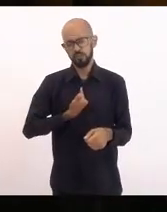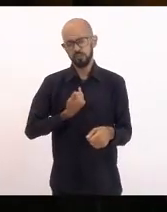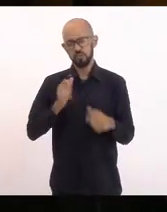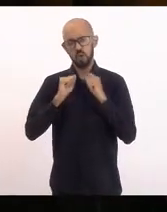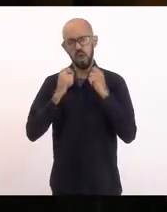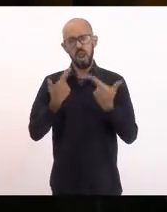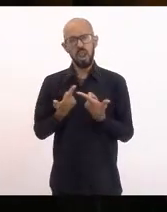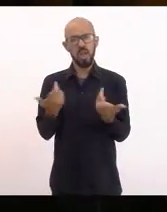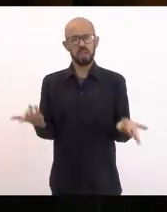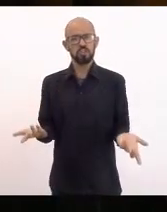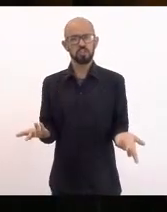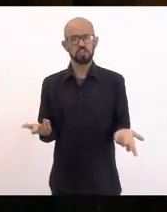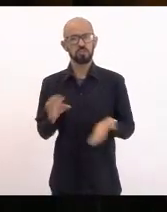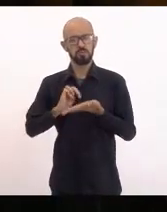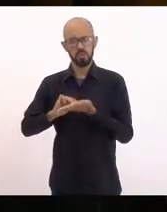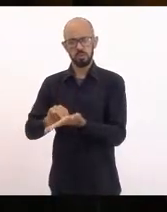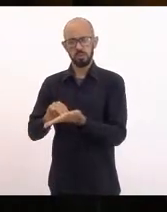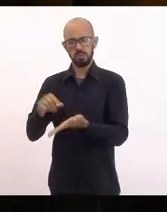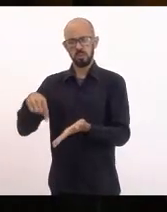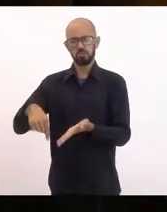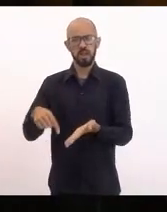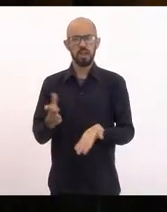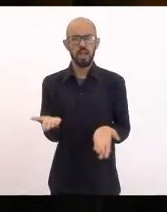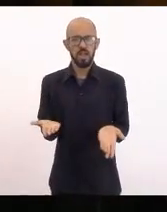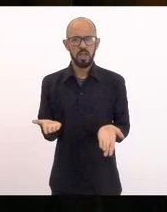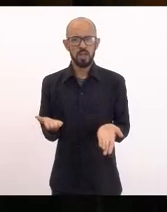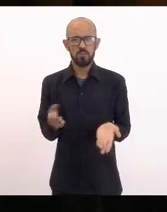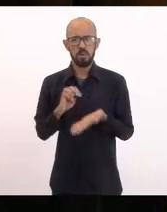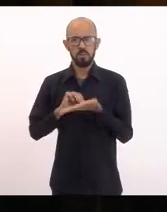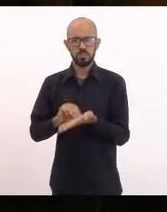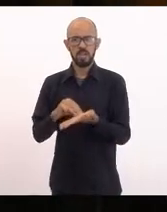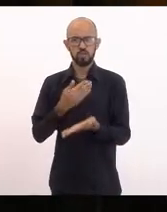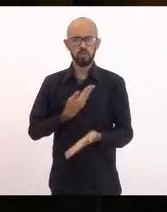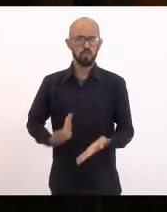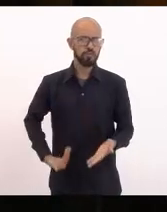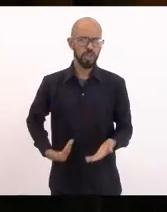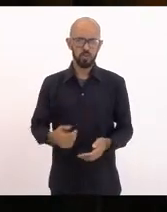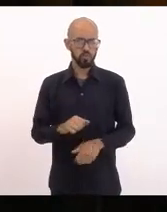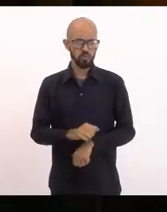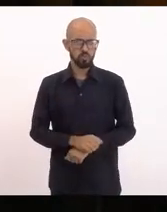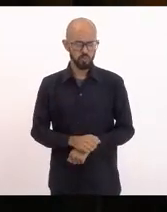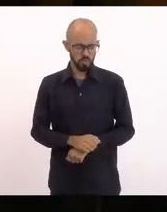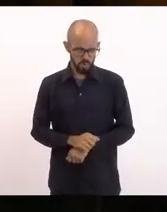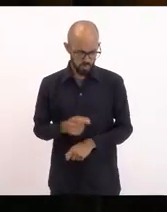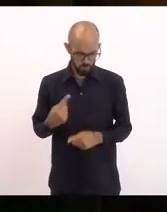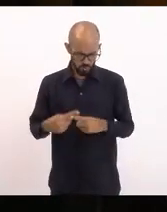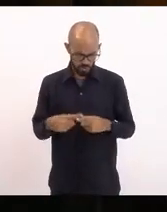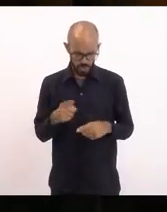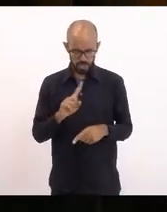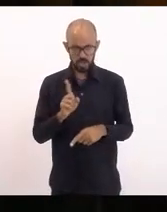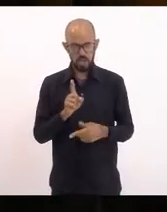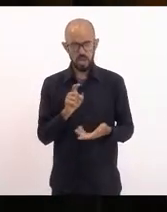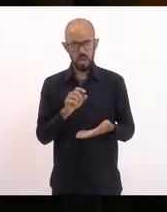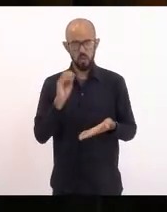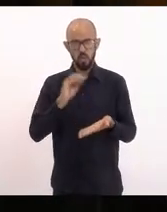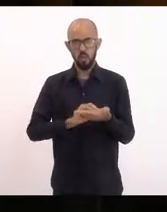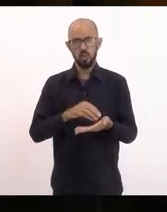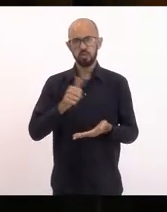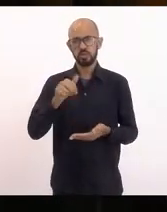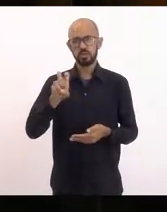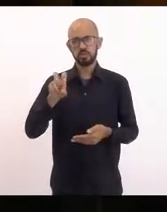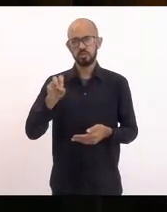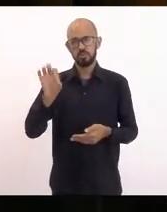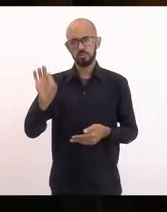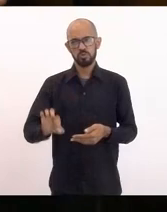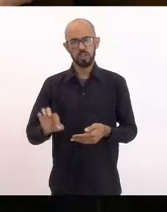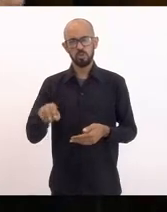Por que não mandou a mensagem para cá? A mensagem do governo. Por que já não mandou com 150%? Dois, por que já não mandou de uma vez